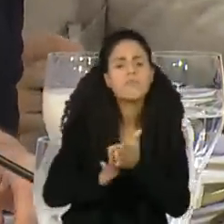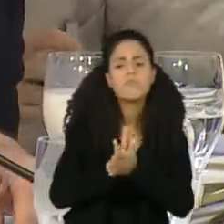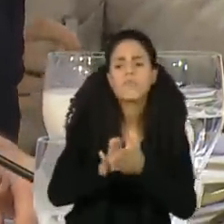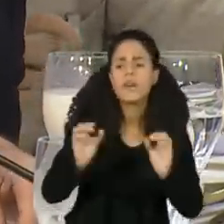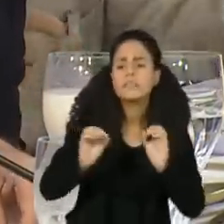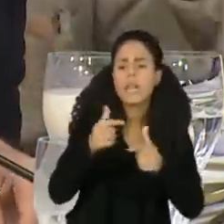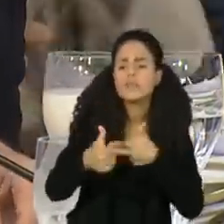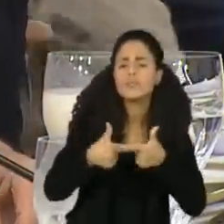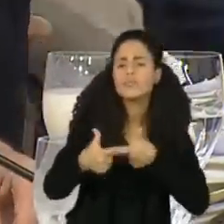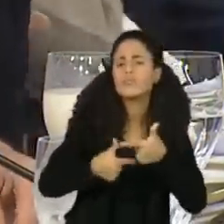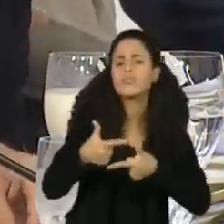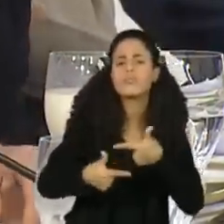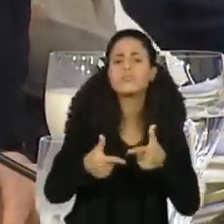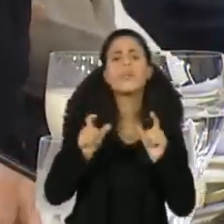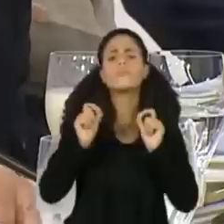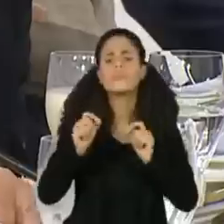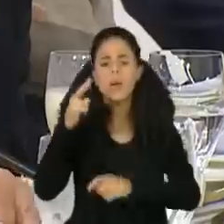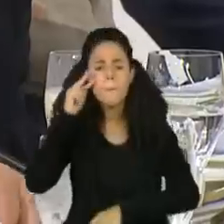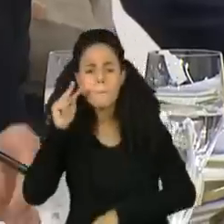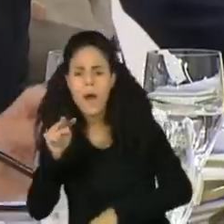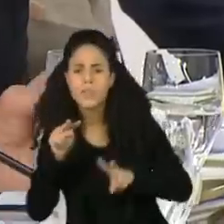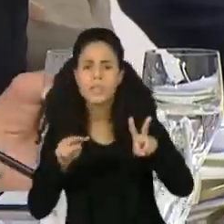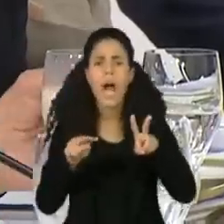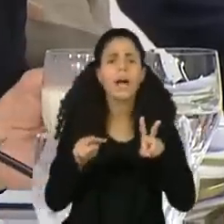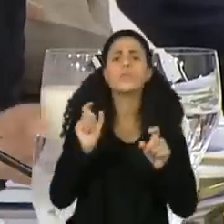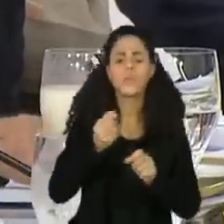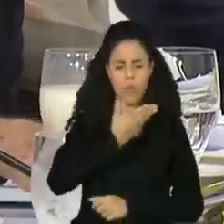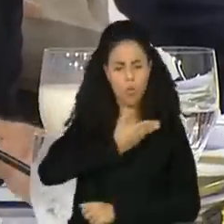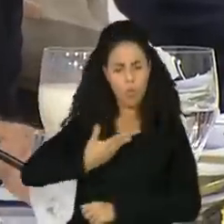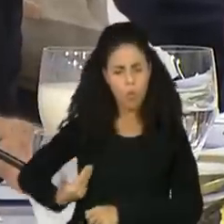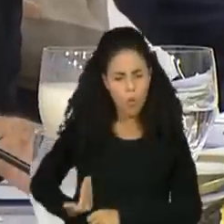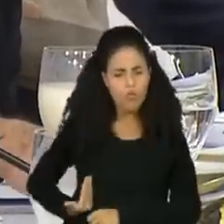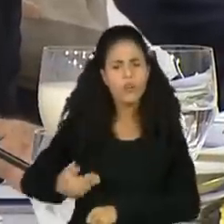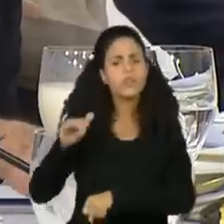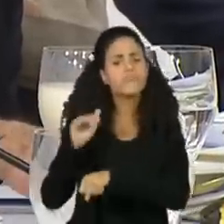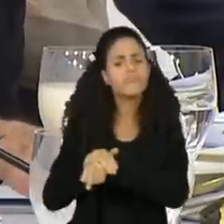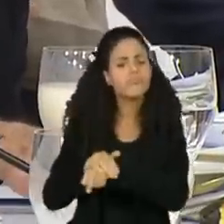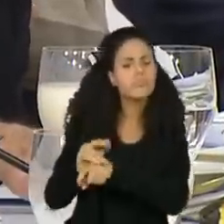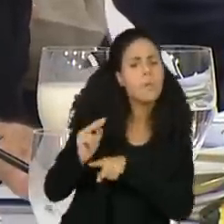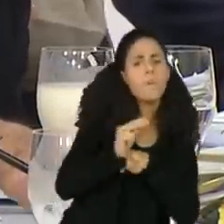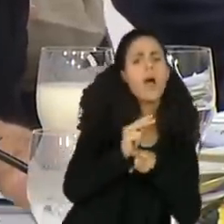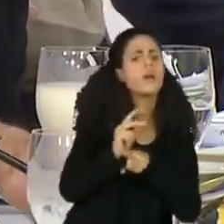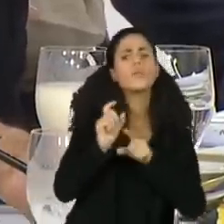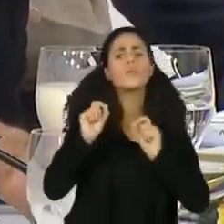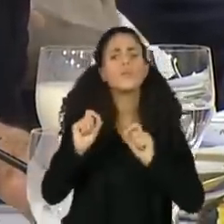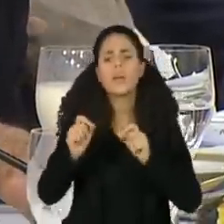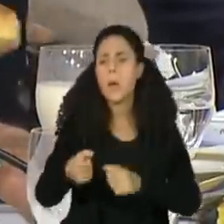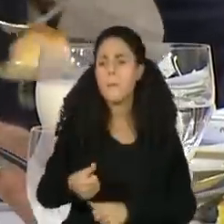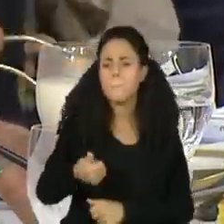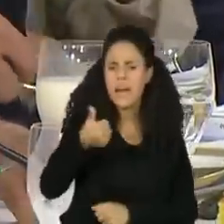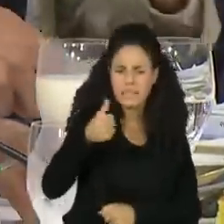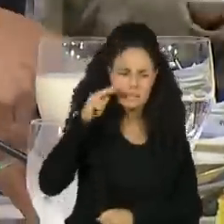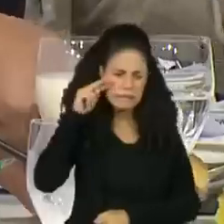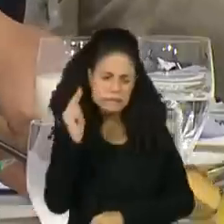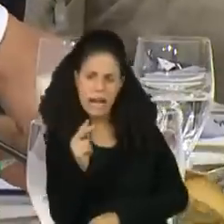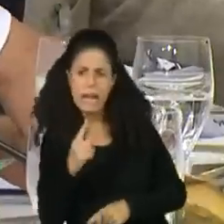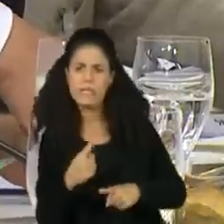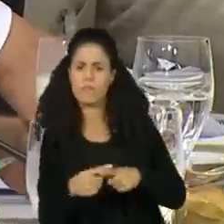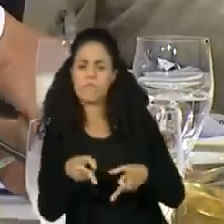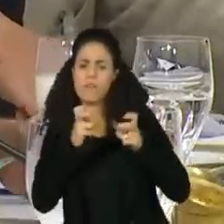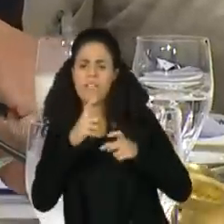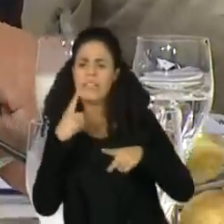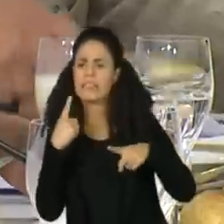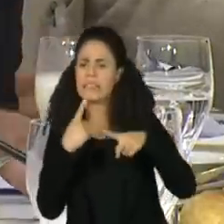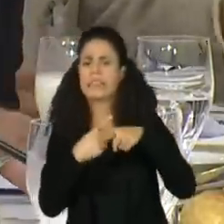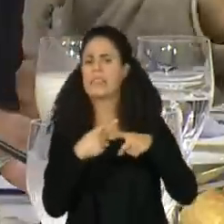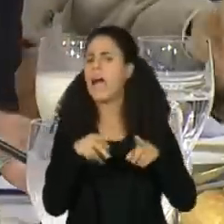o sinais que o governo tá dando para Europa Não não são super positivo no sentido da proteção do